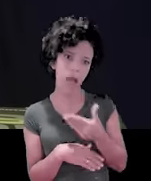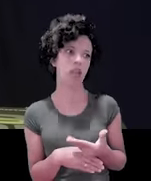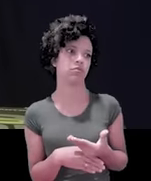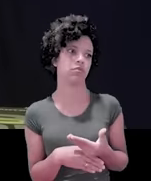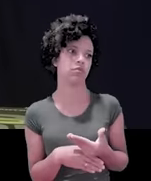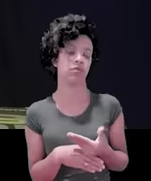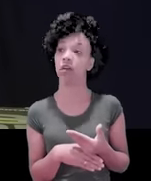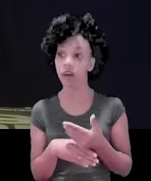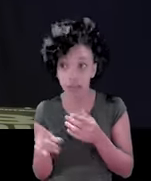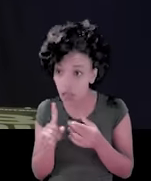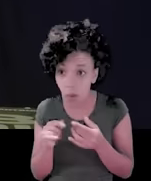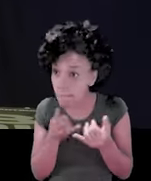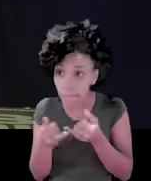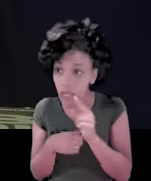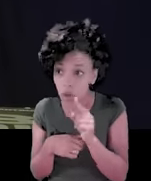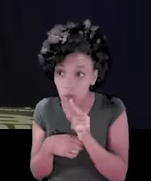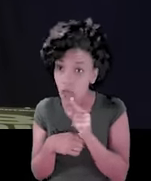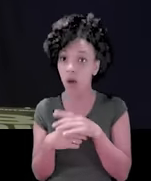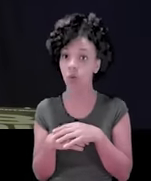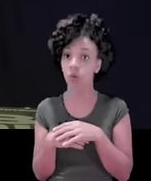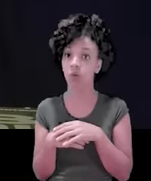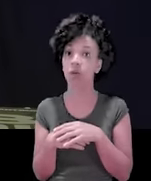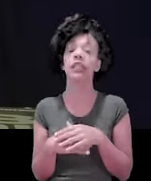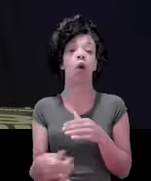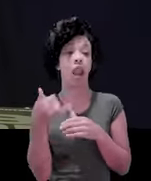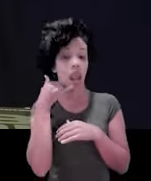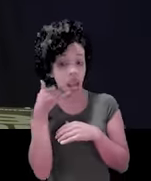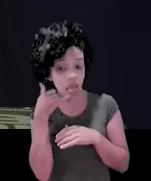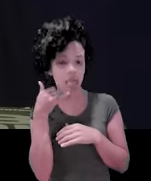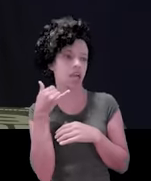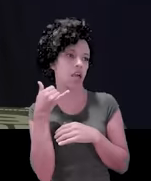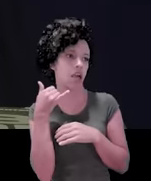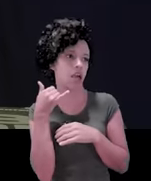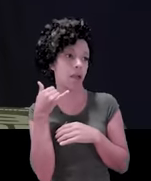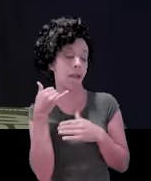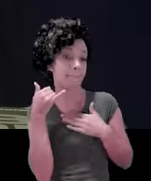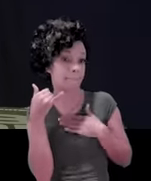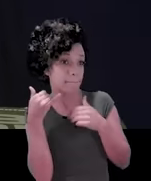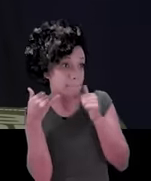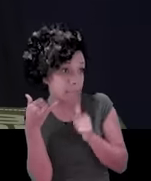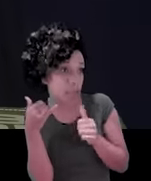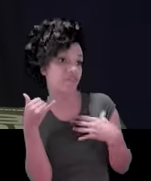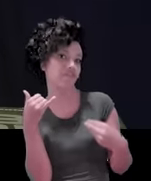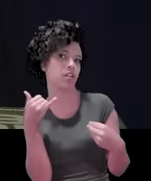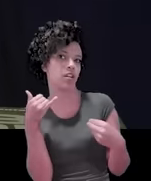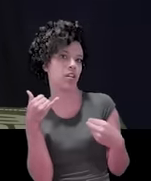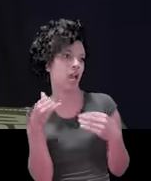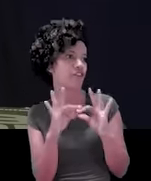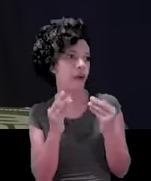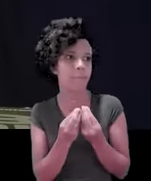aqui E aí ela falou assim não não tô brincando não ela falou assim tu não liga para o meu irmão liga para mim liga para minha filha o seu filho